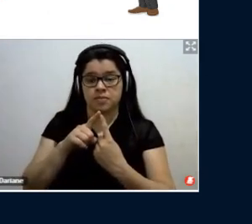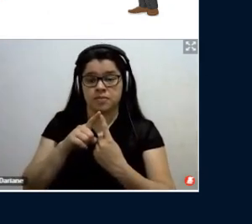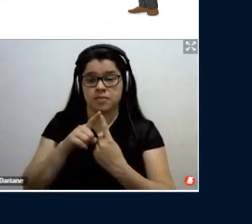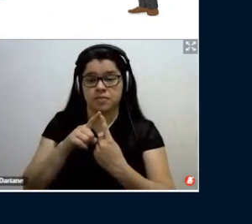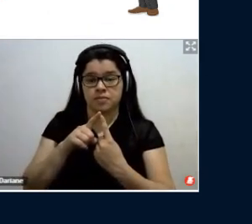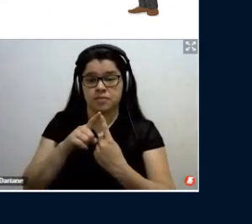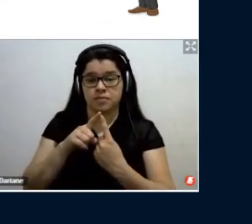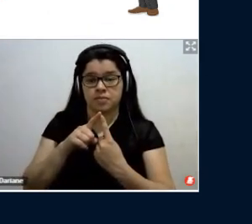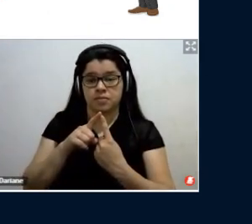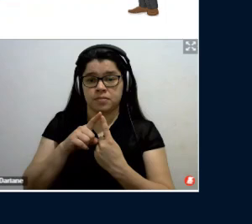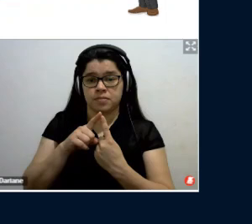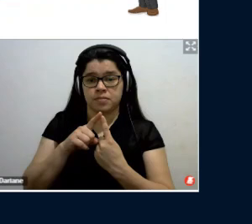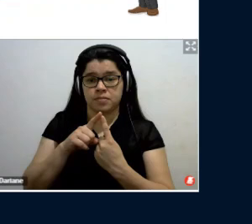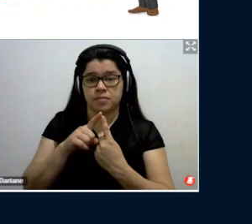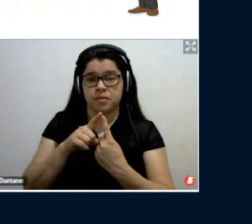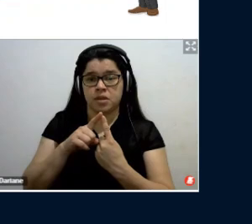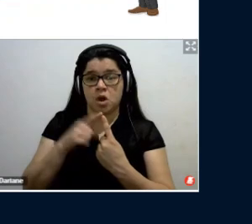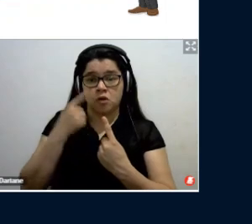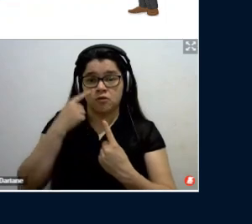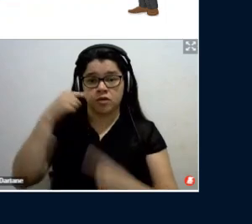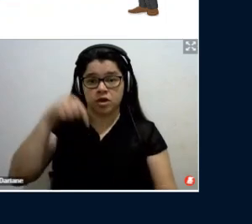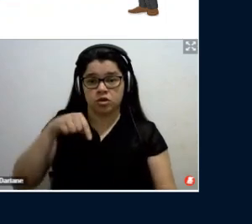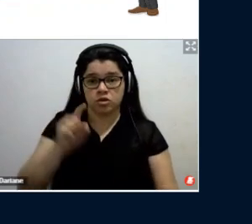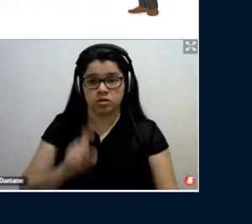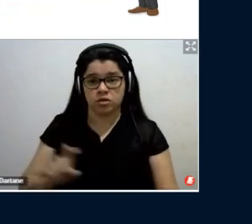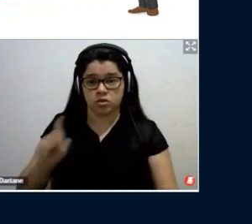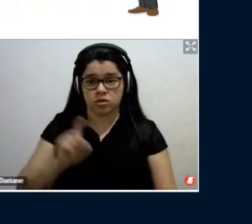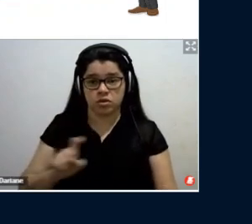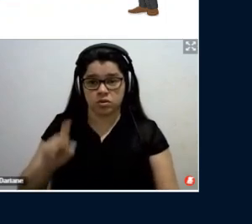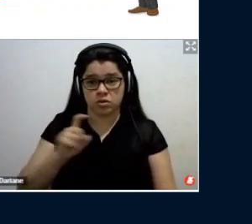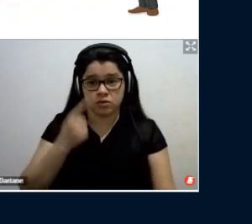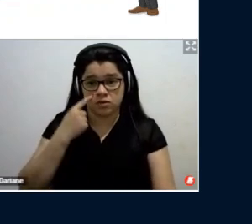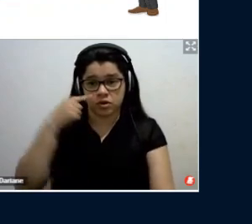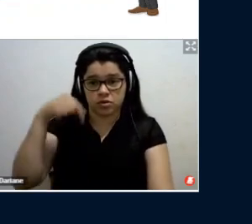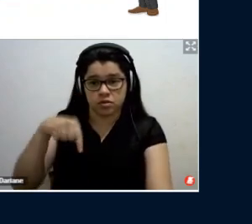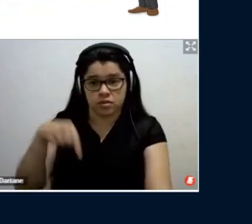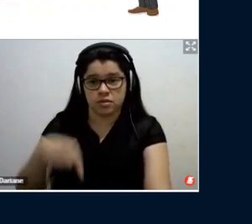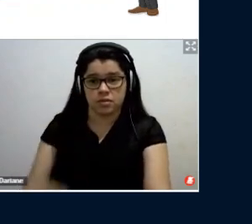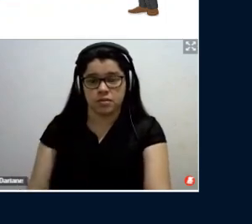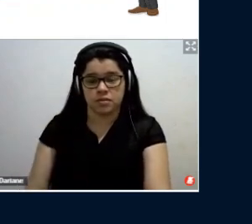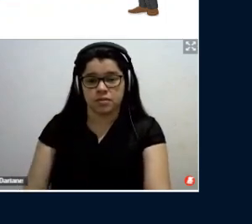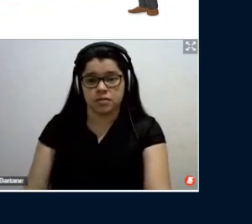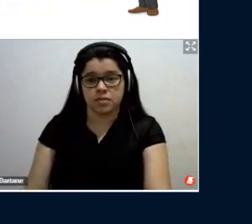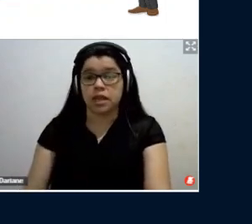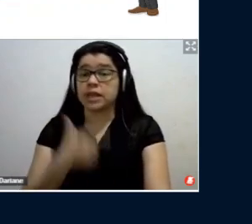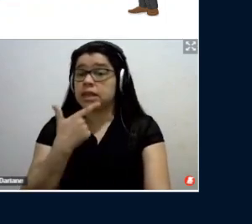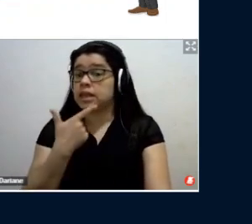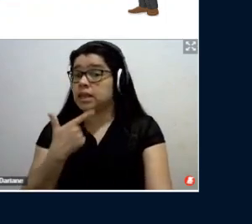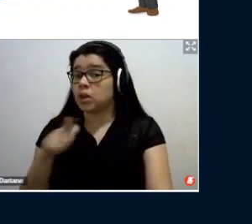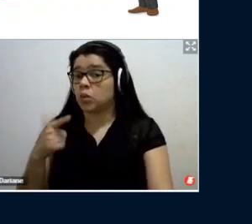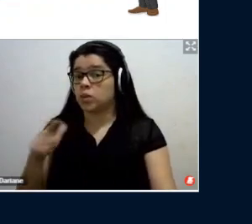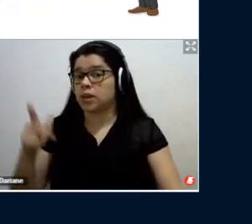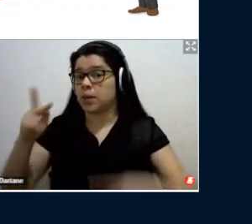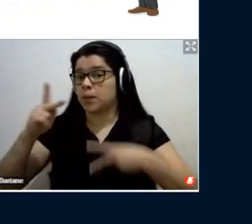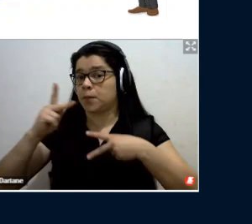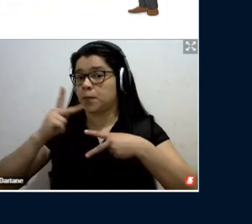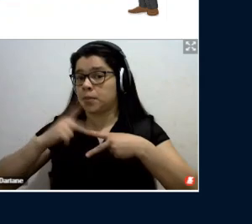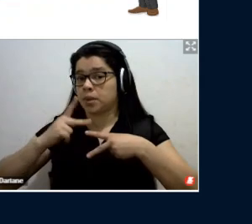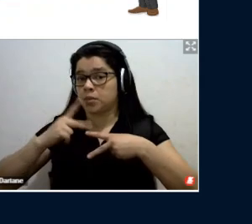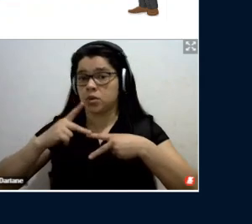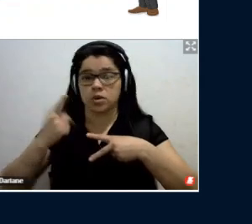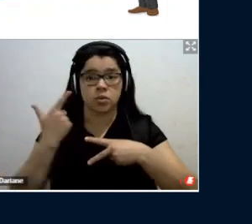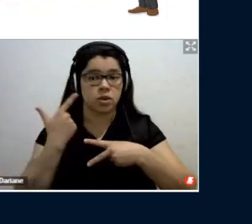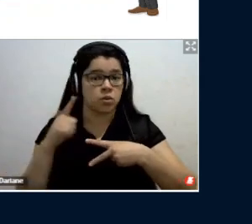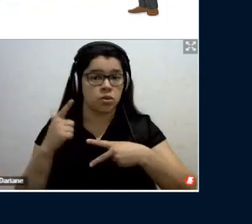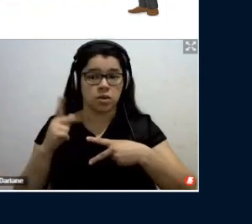Não tem preposição. Vocês viram lá na análise morfológica que